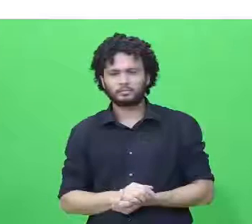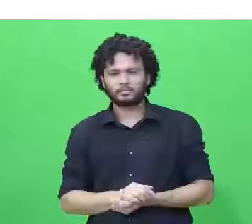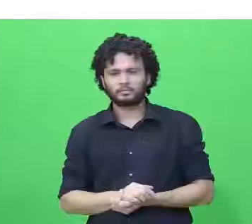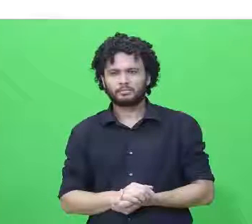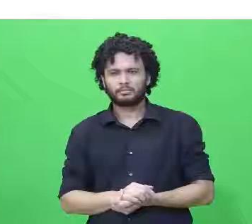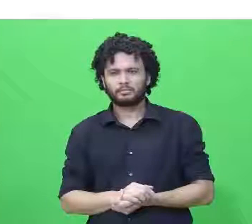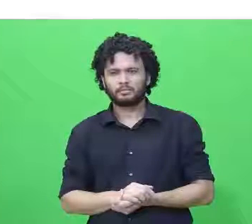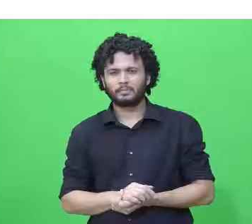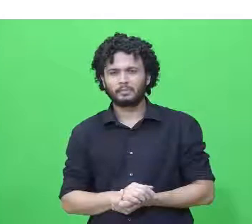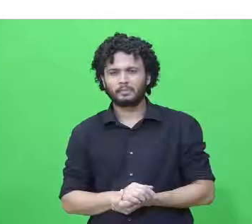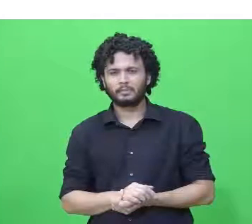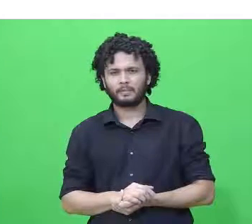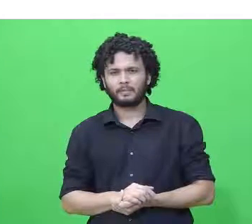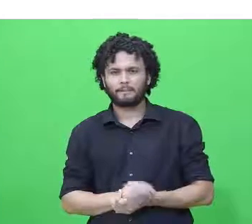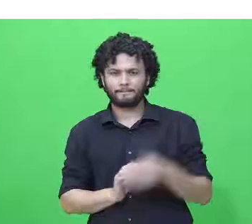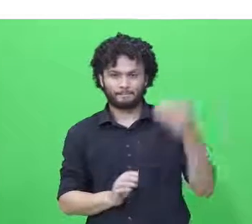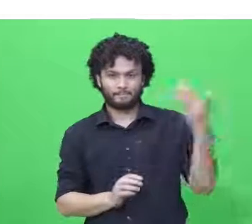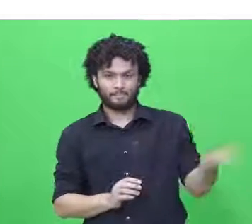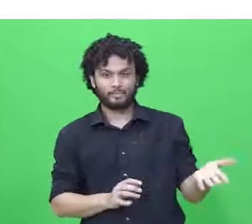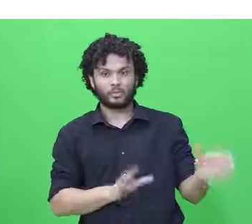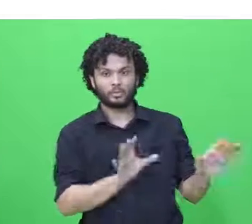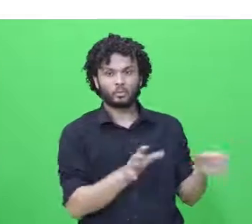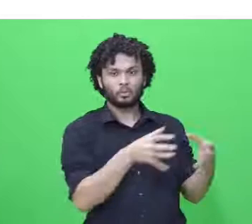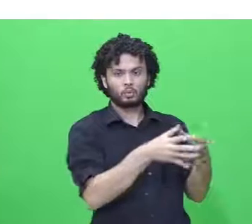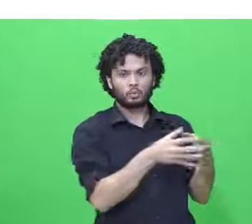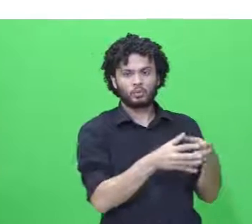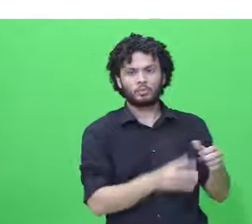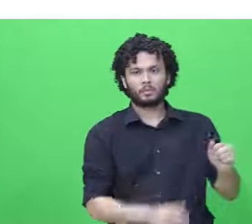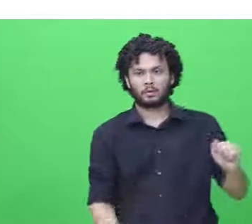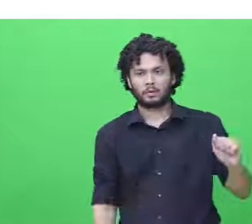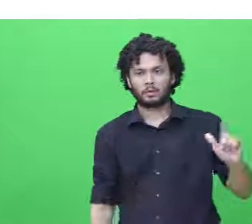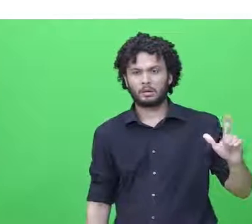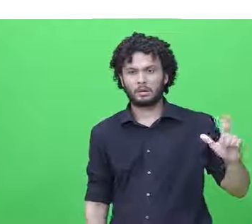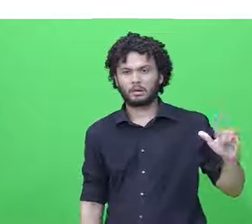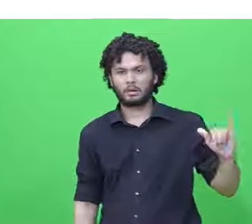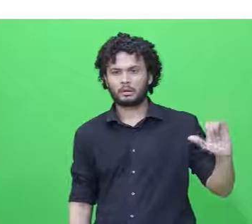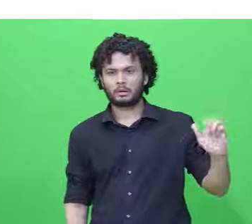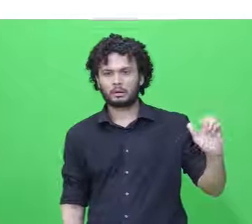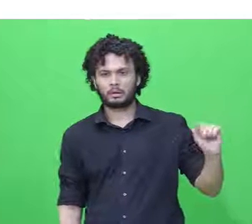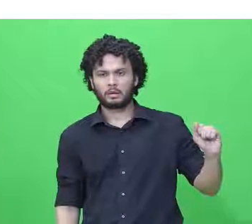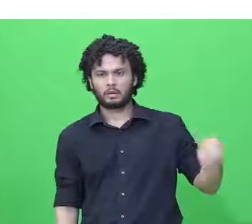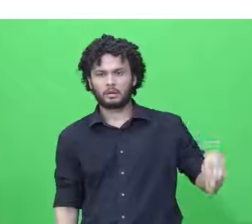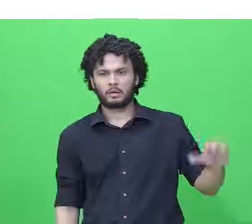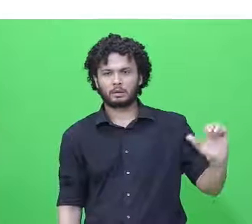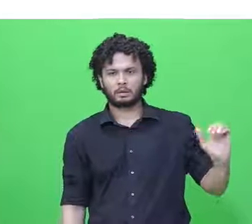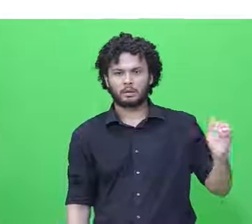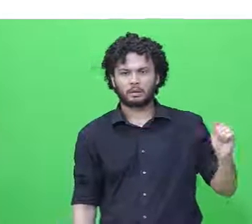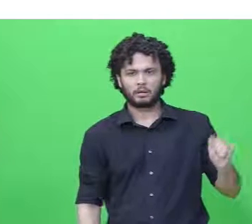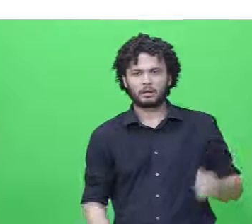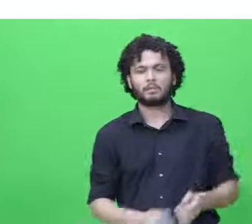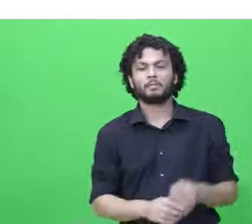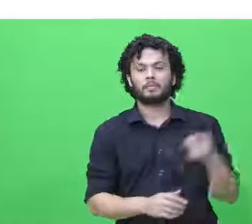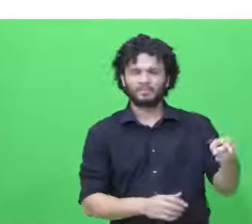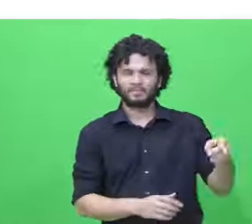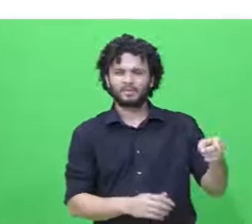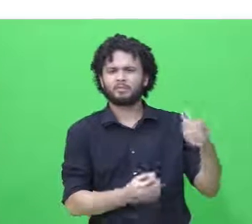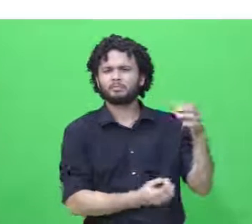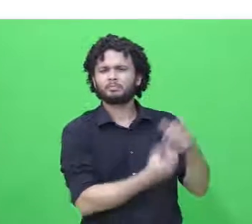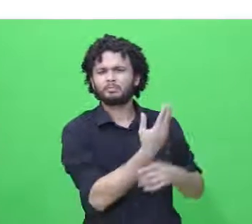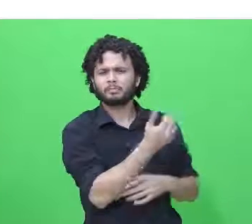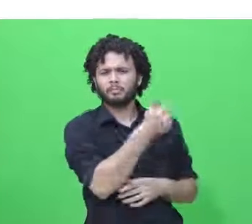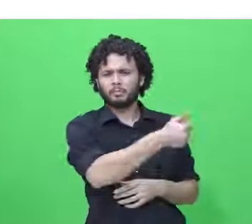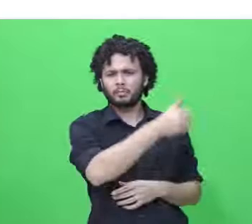Os aliancistas, né, para fazer então oposição aí aos integralistas, fundou-se em 1935 a